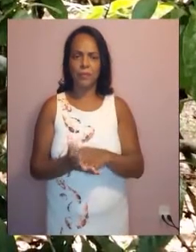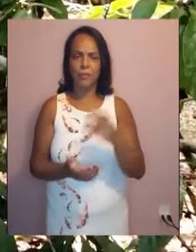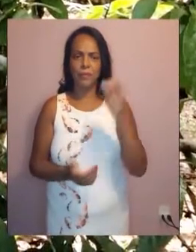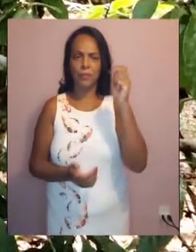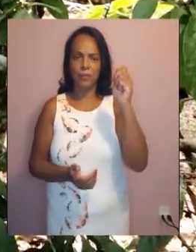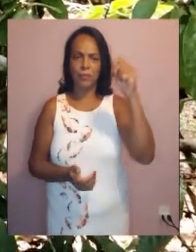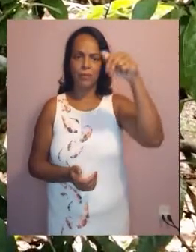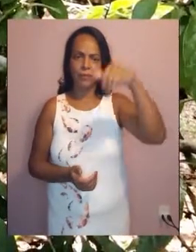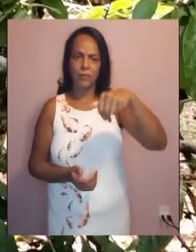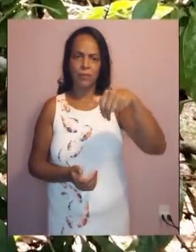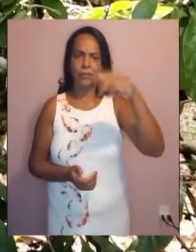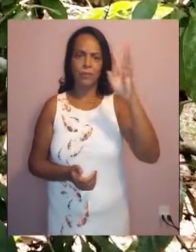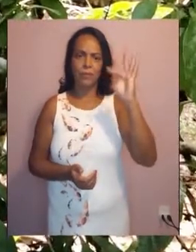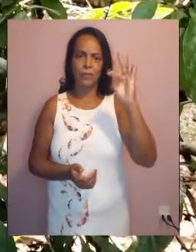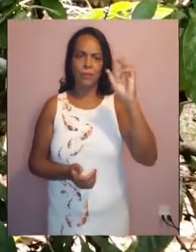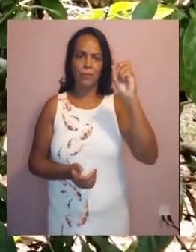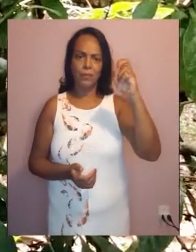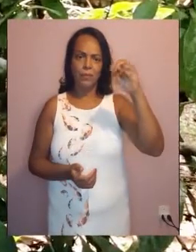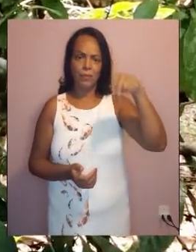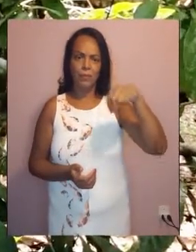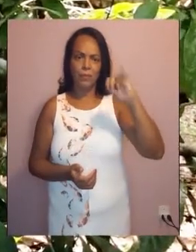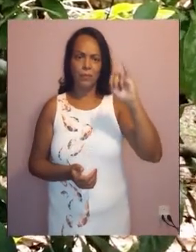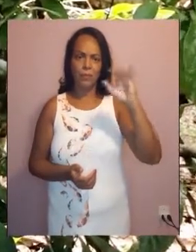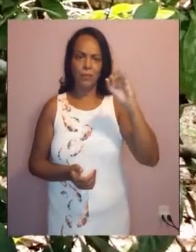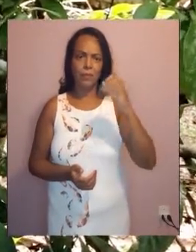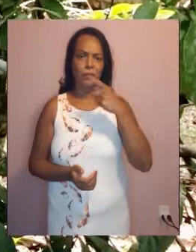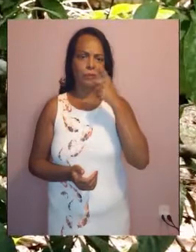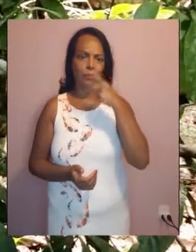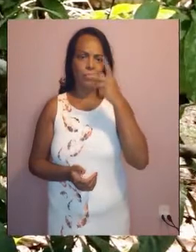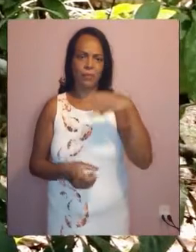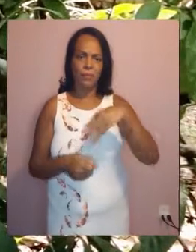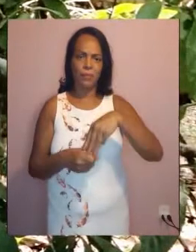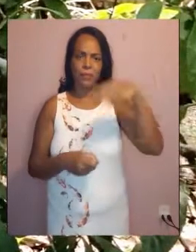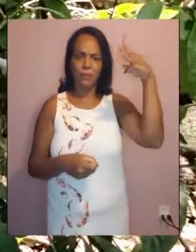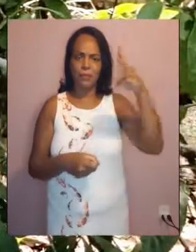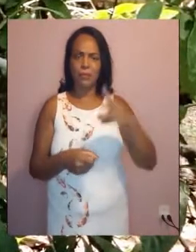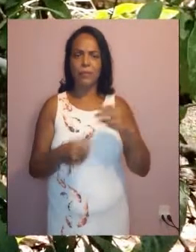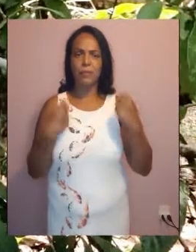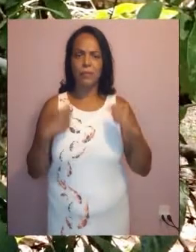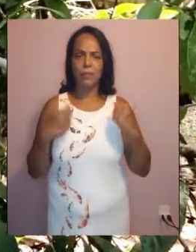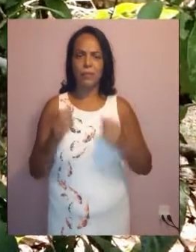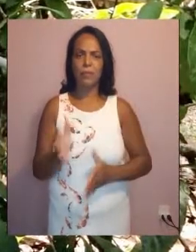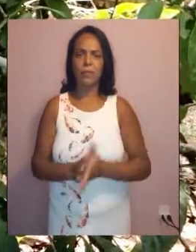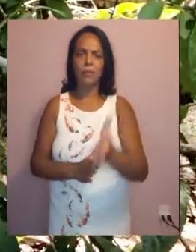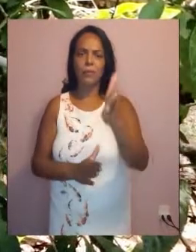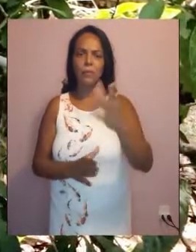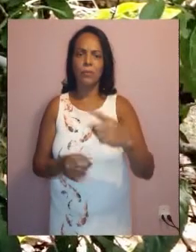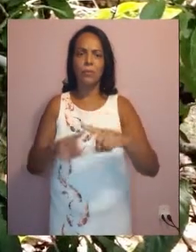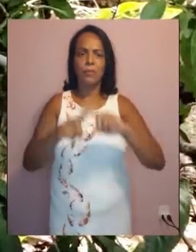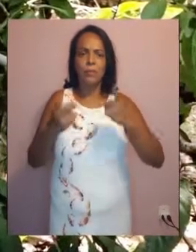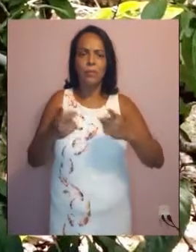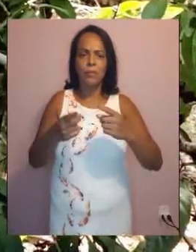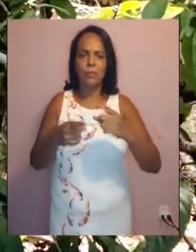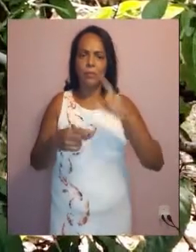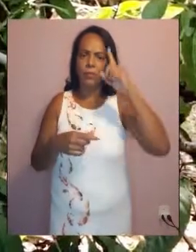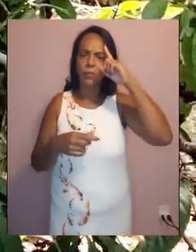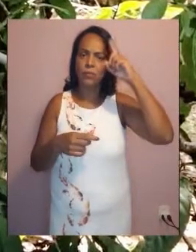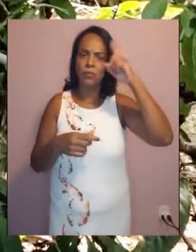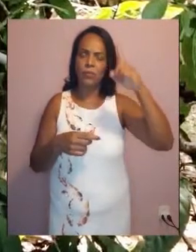dias próximos voltaria. Aí tudo bem. Aí o Irineu Serra